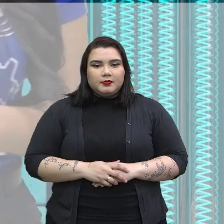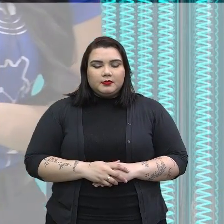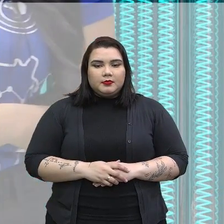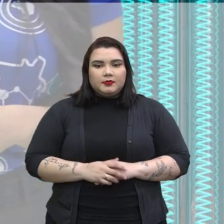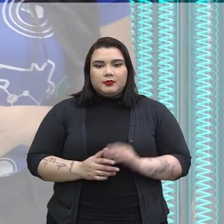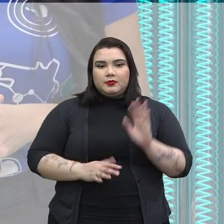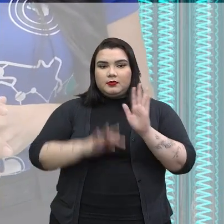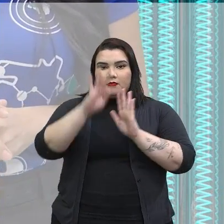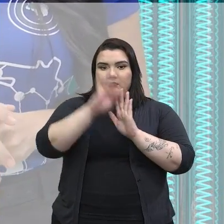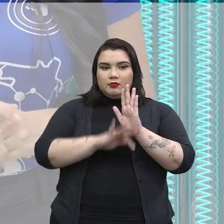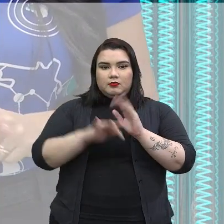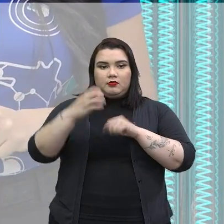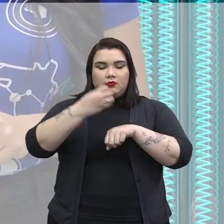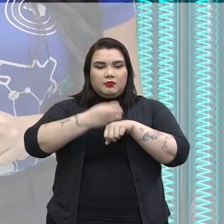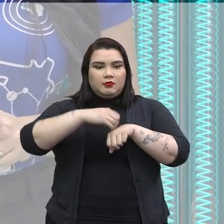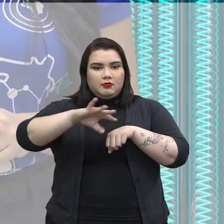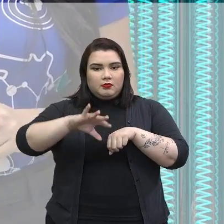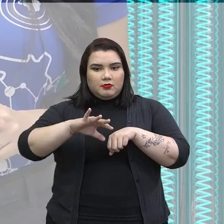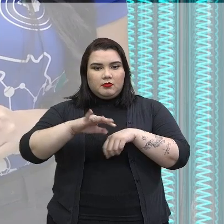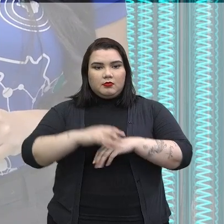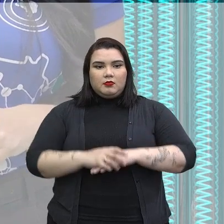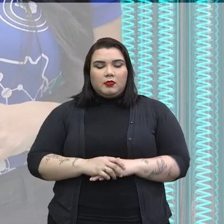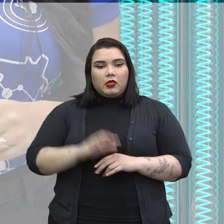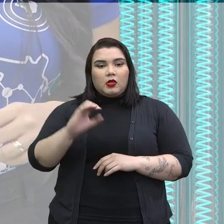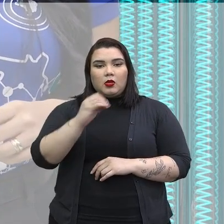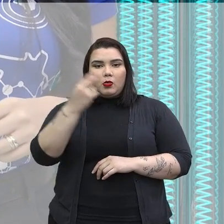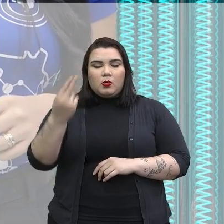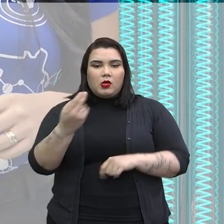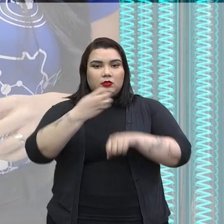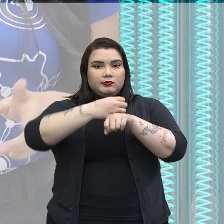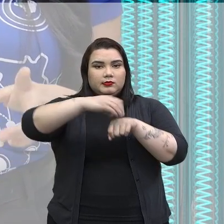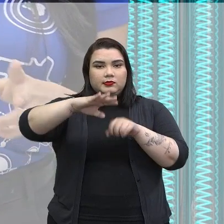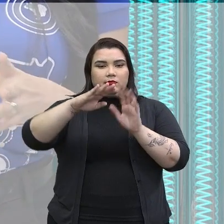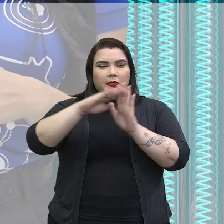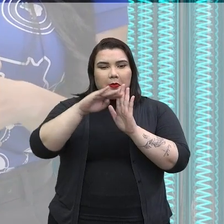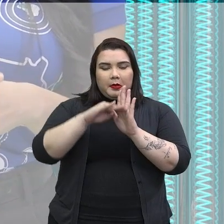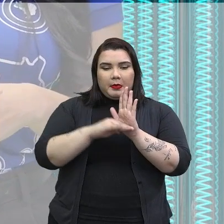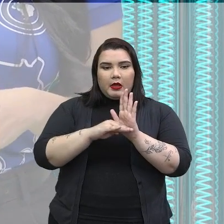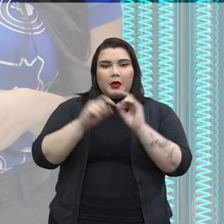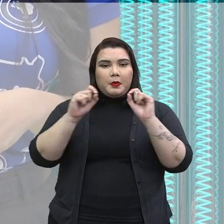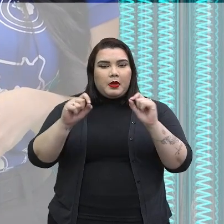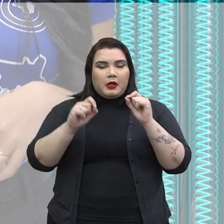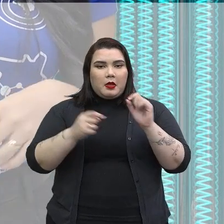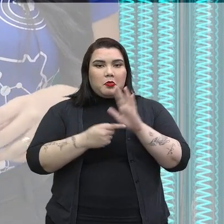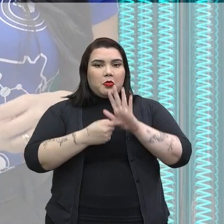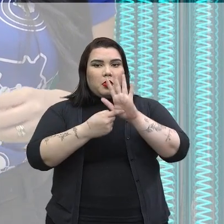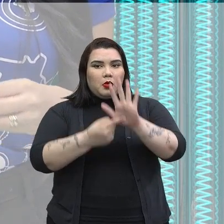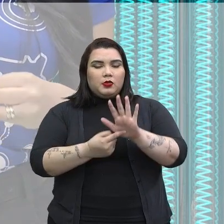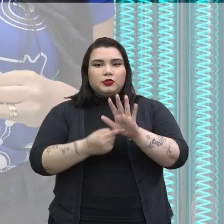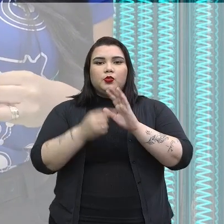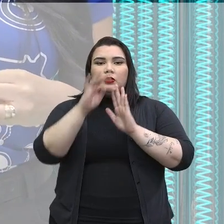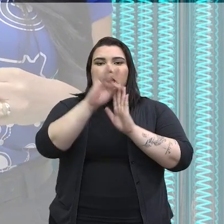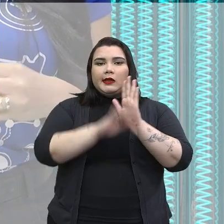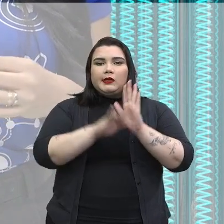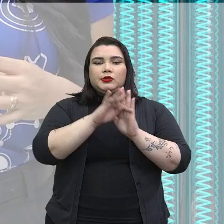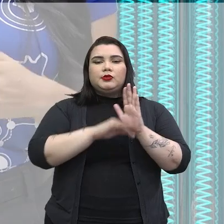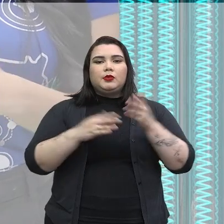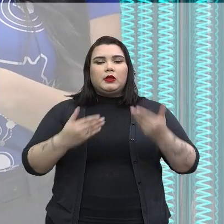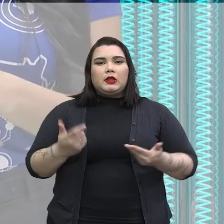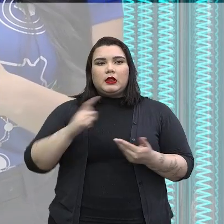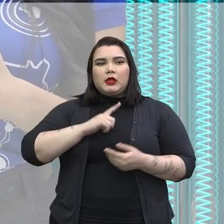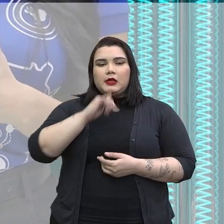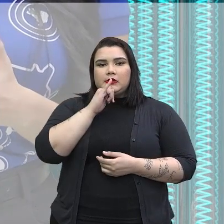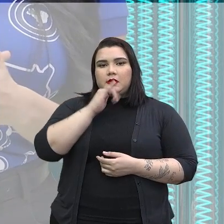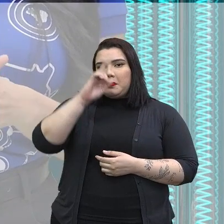Os textos injuntivos ou instrucionais são aqueles que indicam uma ordem,